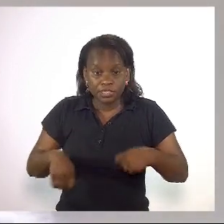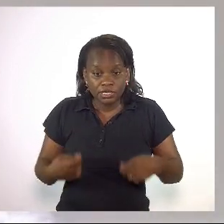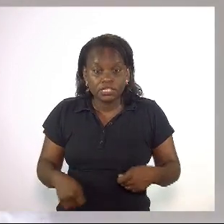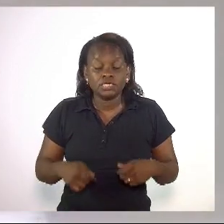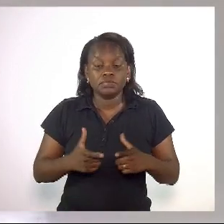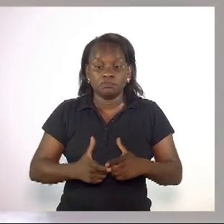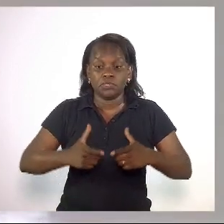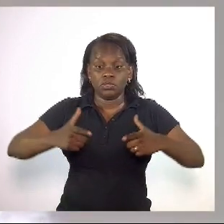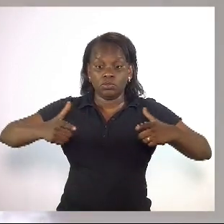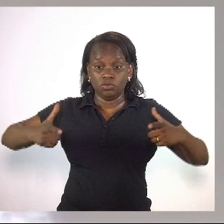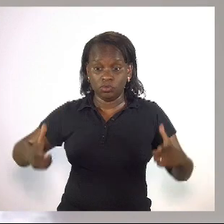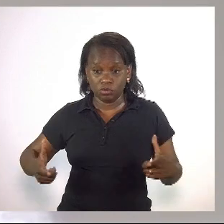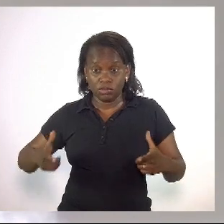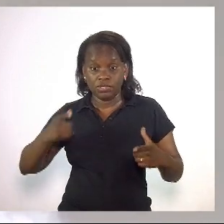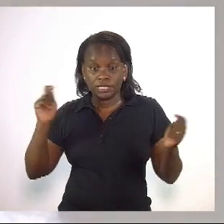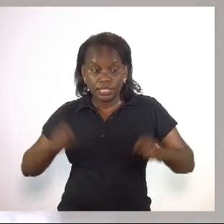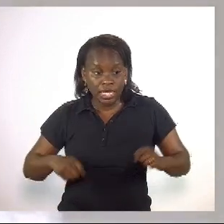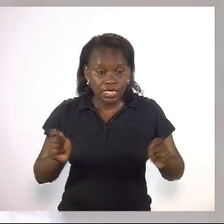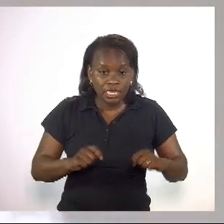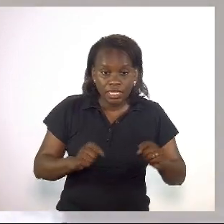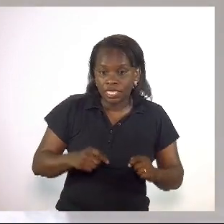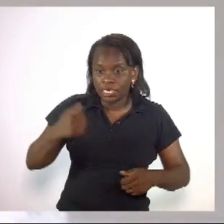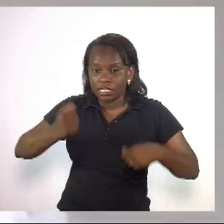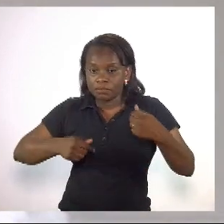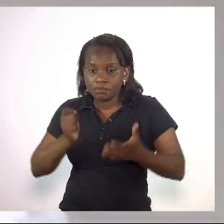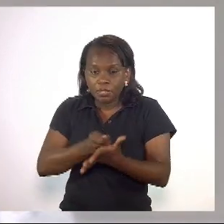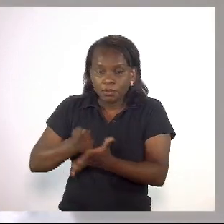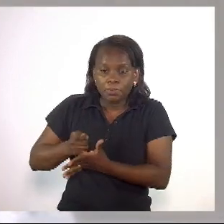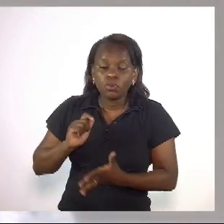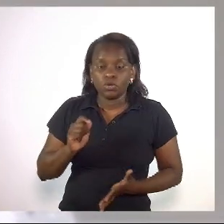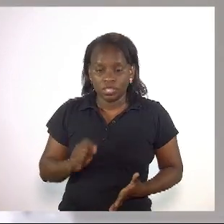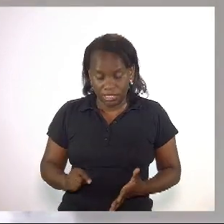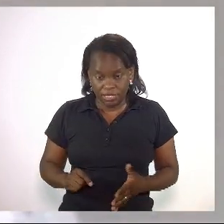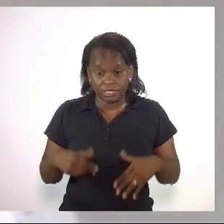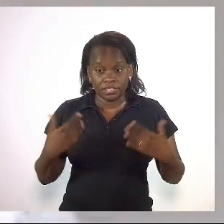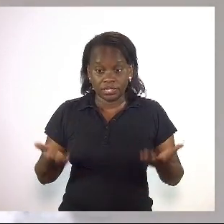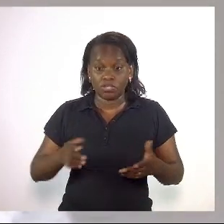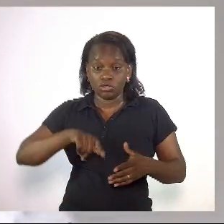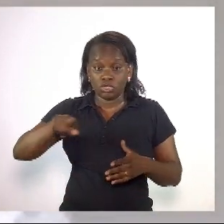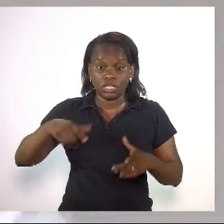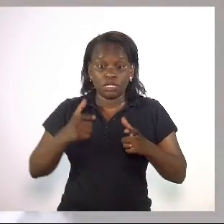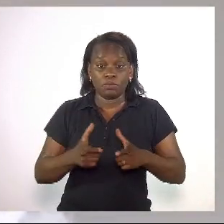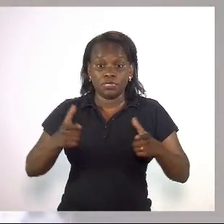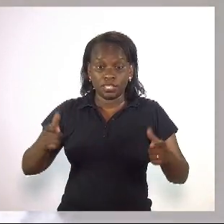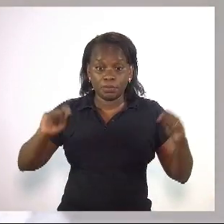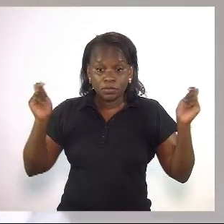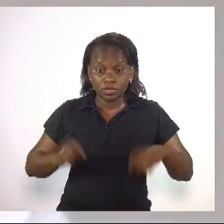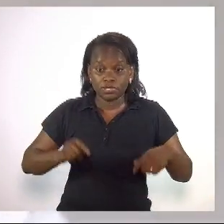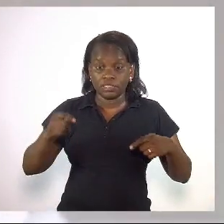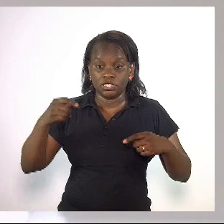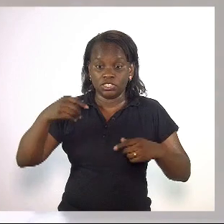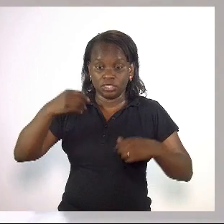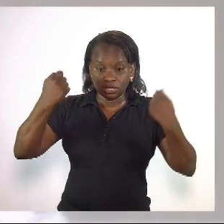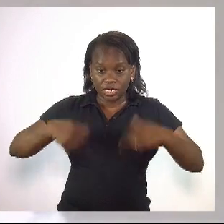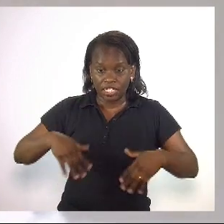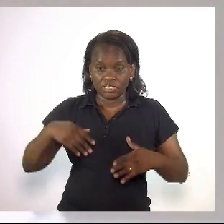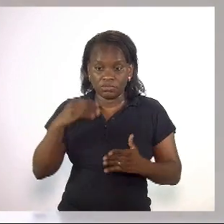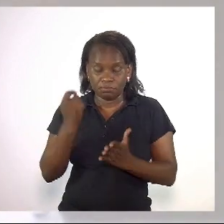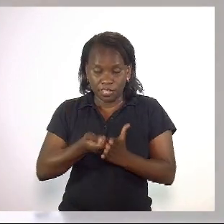de amplitude de possibilidade de despesa. Ou seja, se nós ampliarmos a possibilidade de despesas